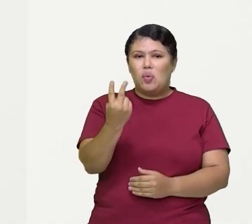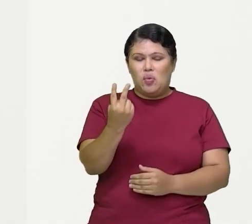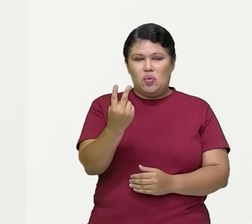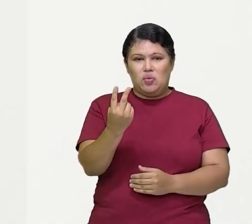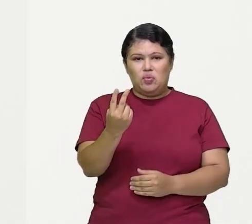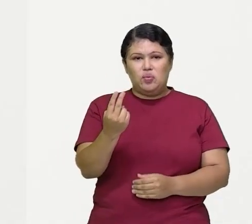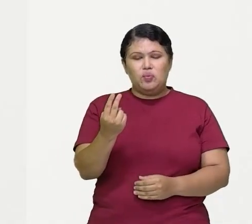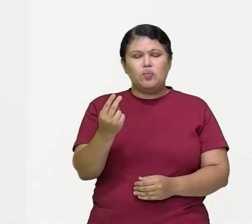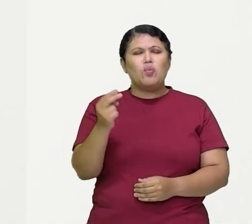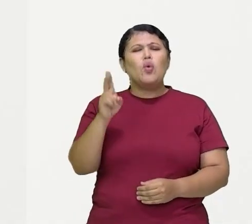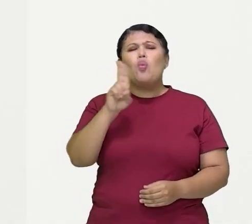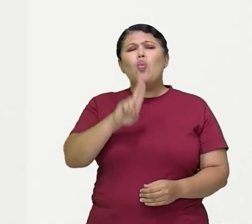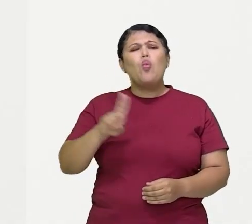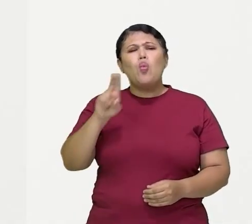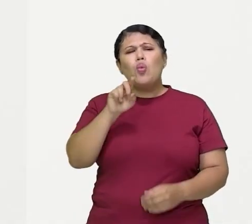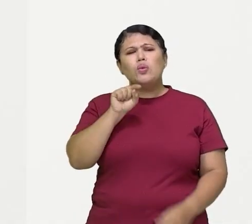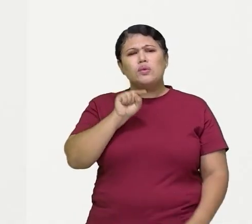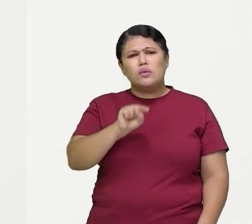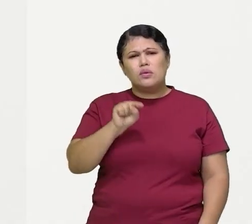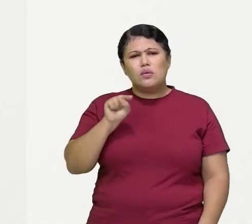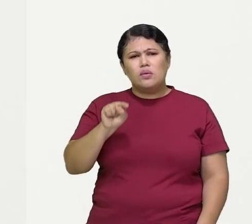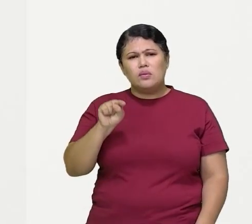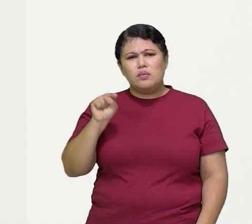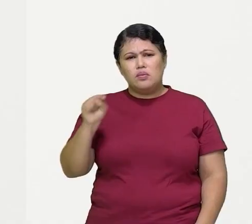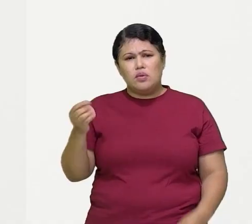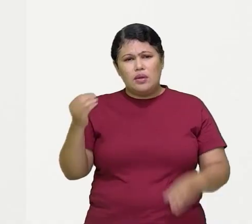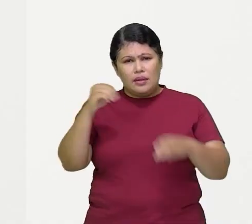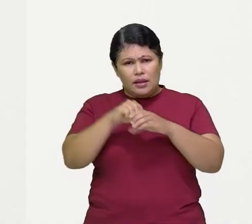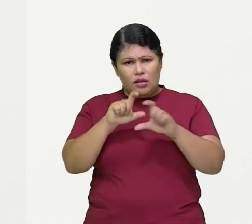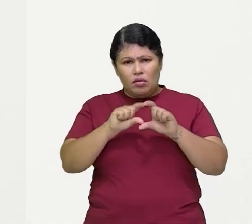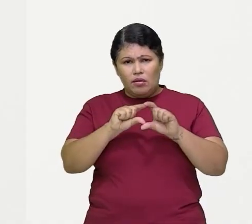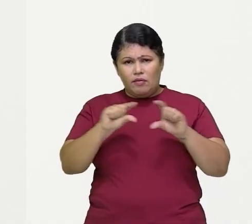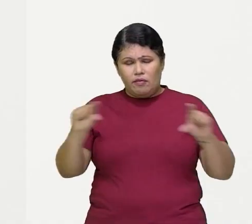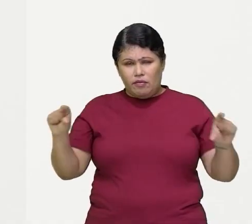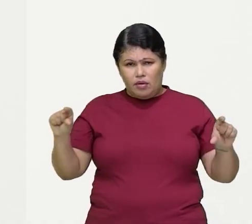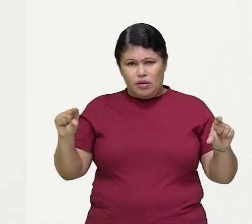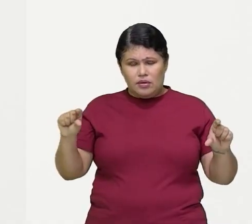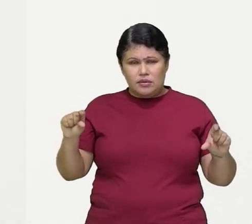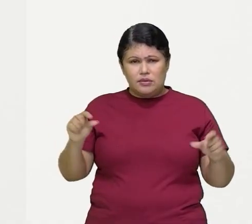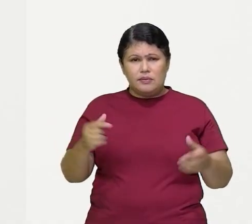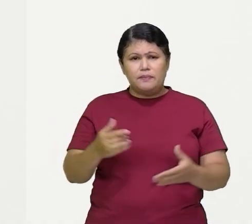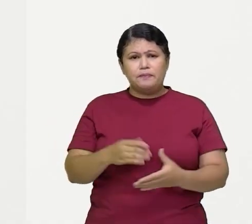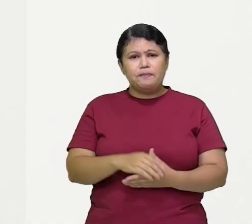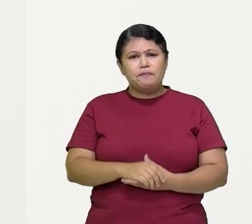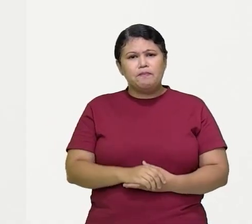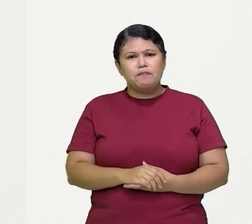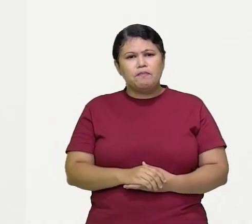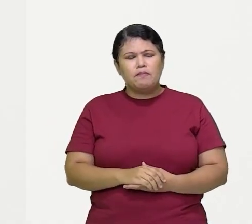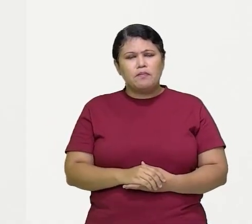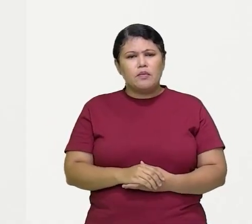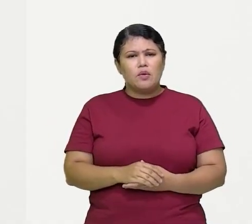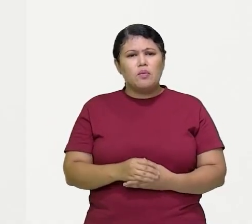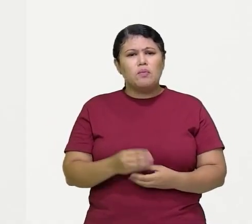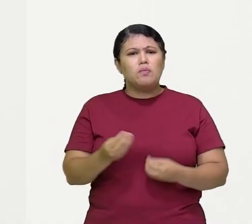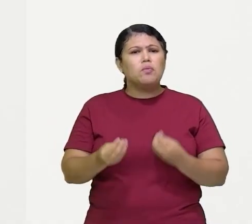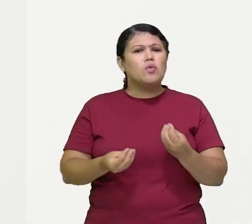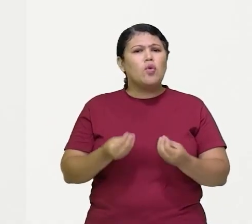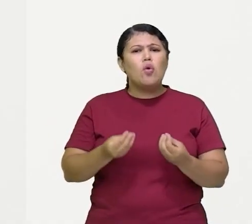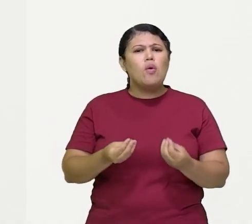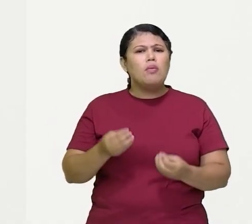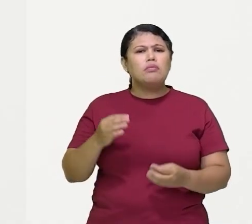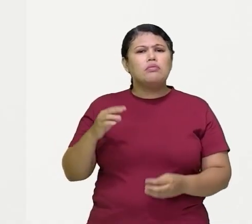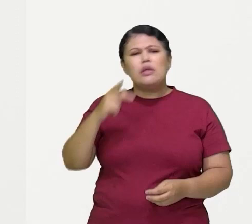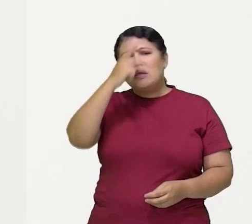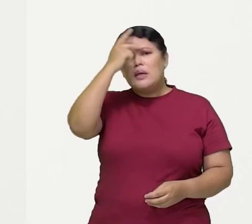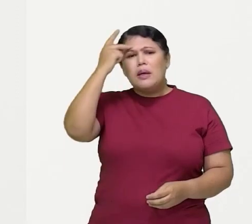Segunda, sobre o uso da reticência nessa frase, e isso não é uma maravilha, finalmente